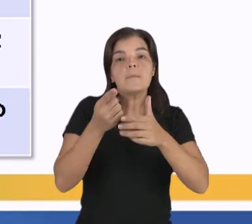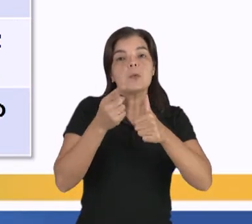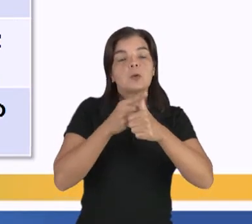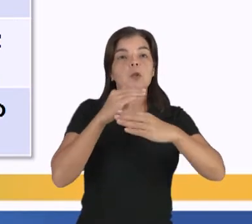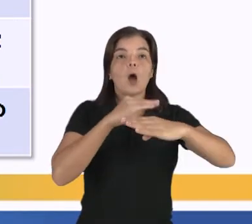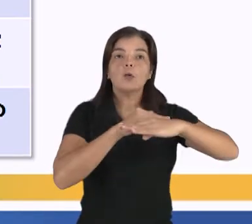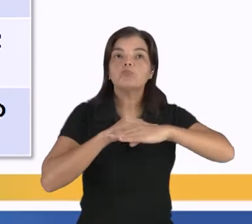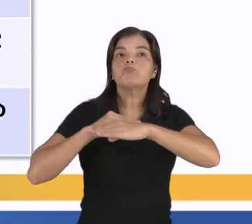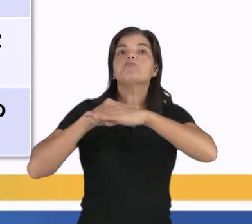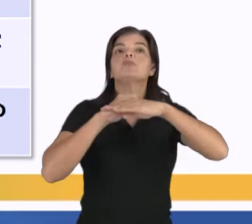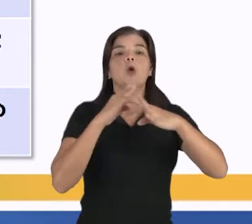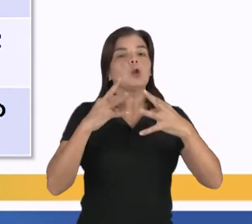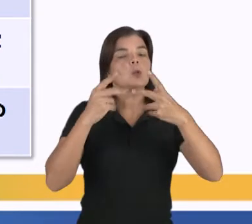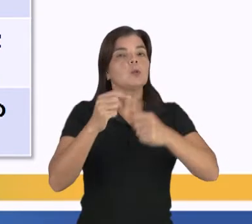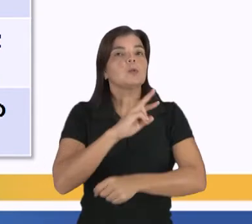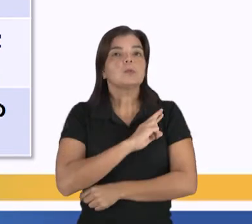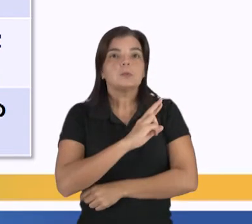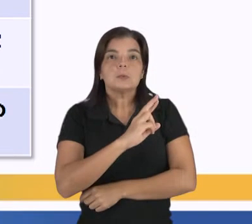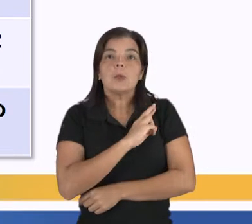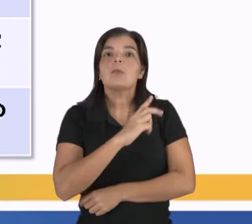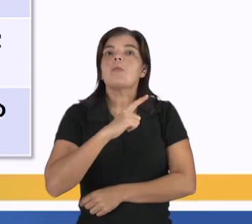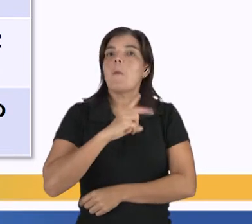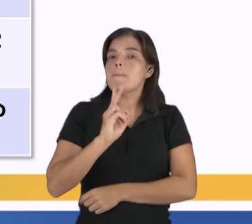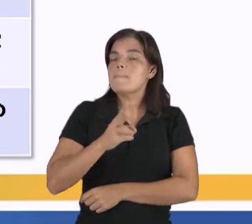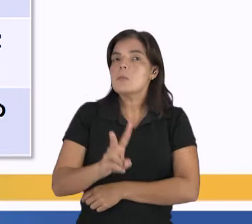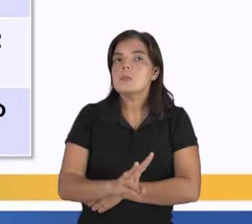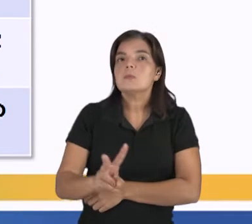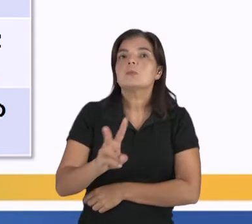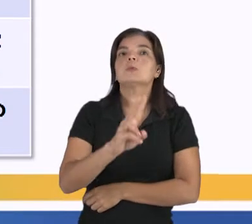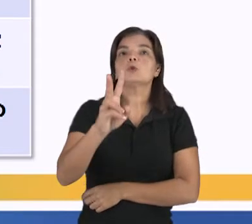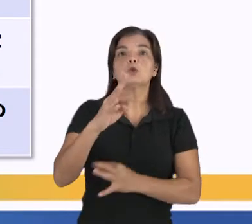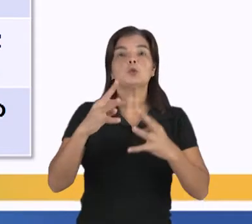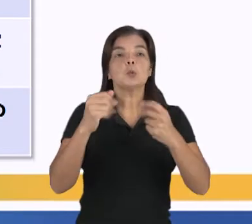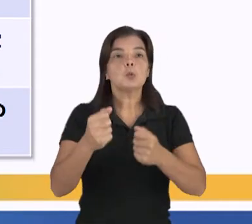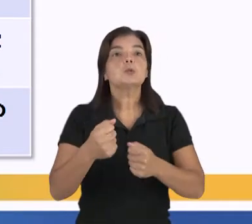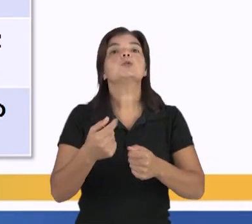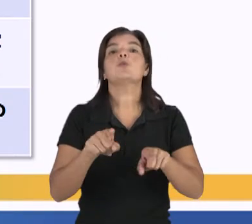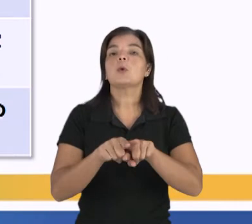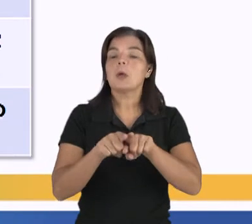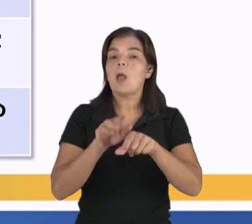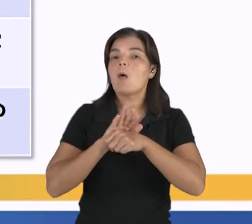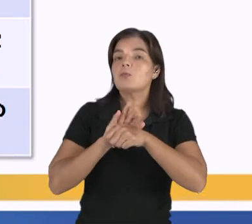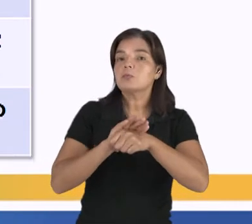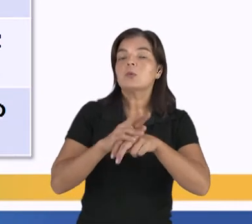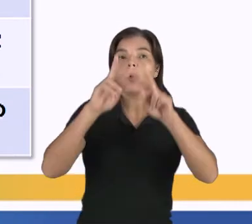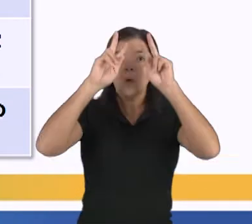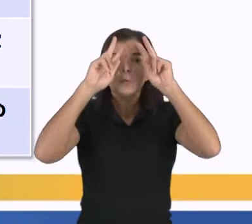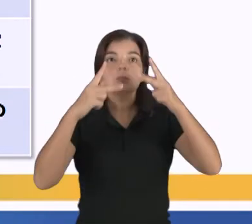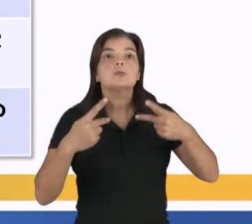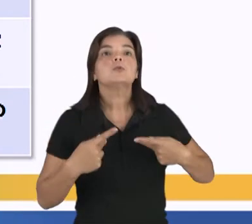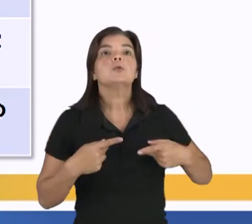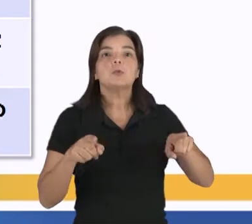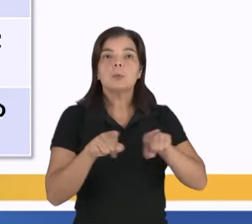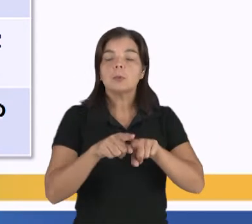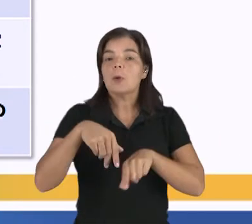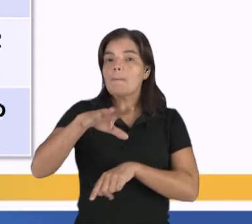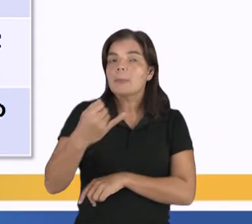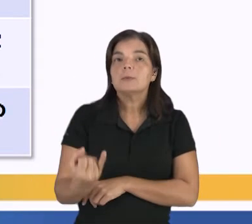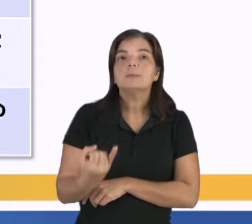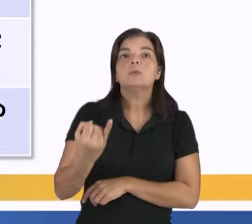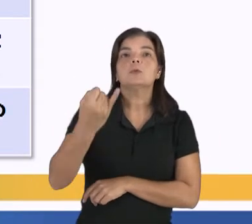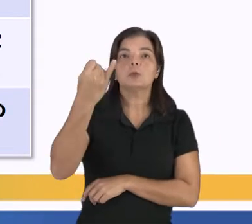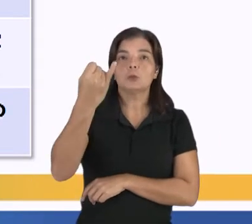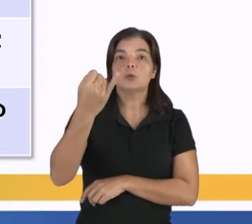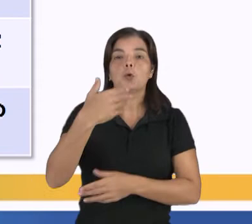princípio da igualdade. Todas as religiões têm o mesmo valor. Todas prestam serviço ao ser humano. O ser humano é